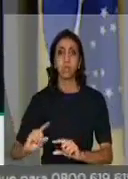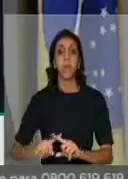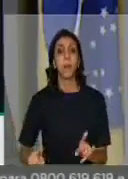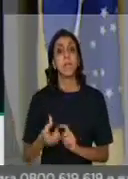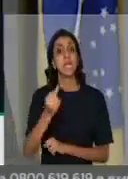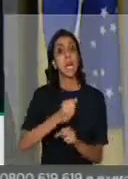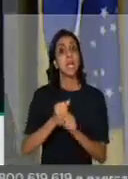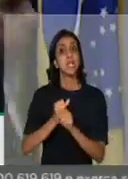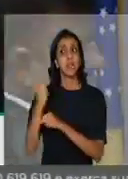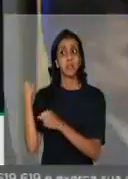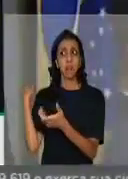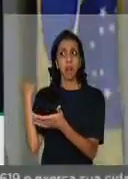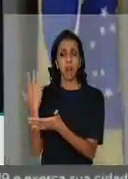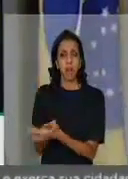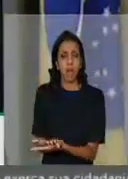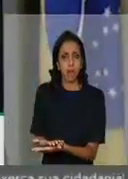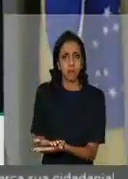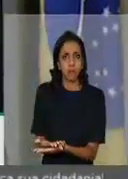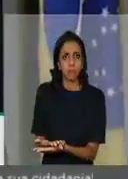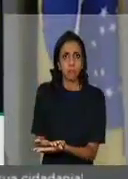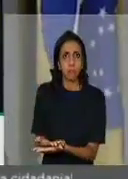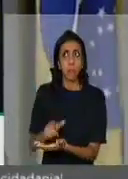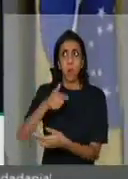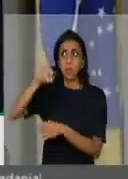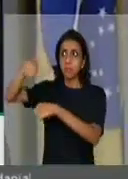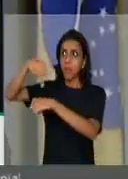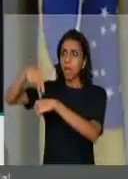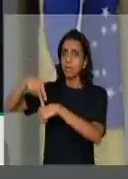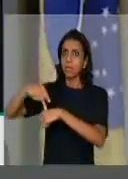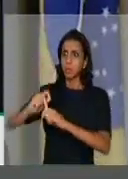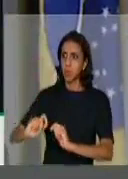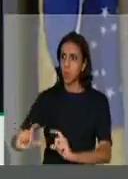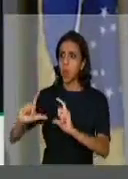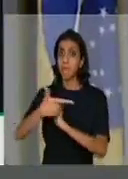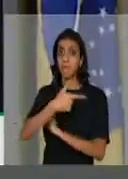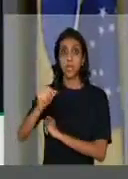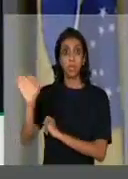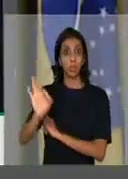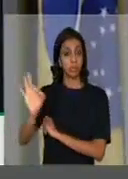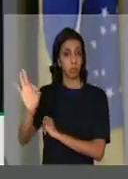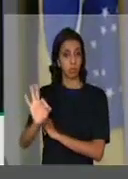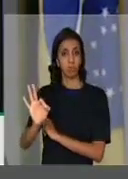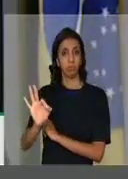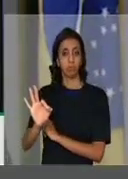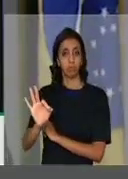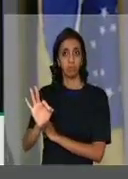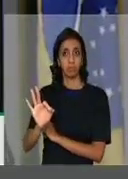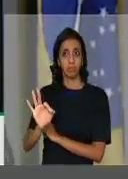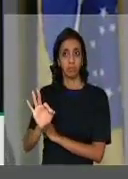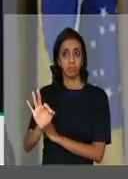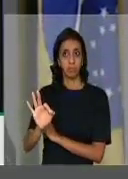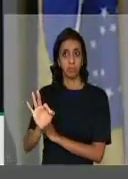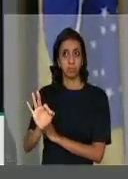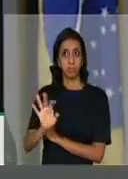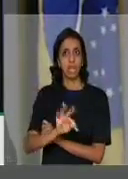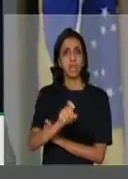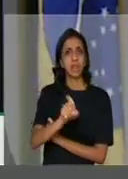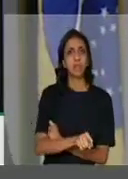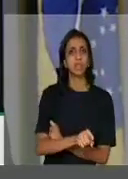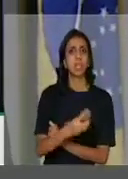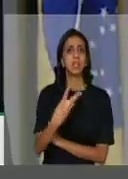nos últimos 6 anos, o mundo cresceu 20%, uma taxa de